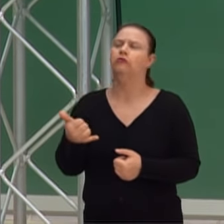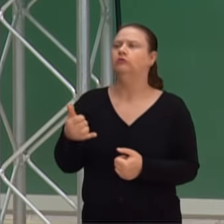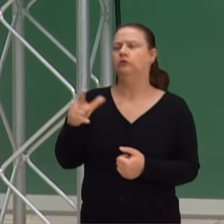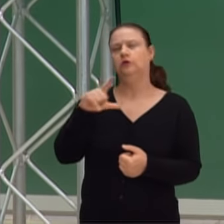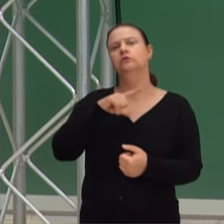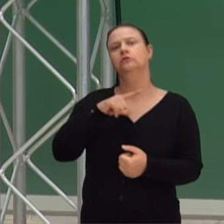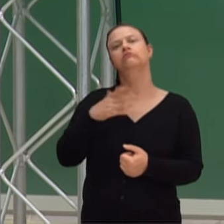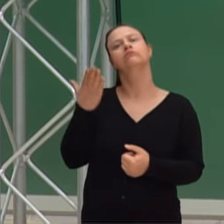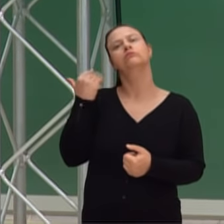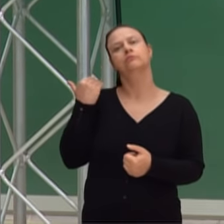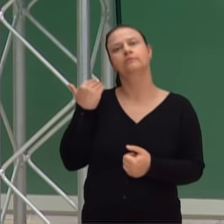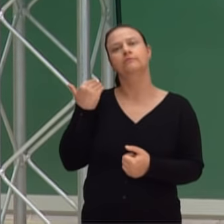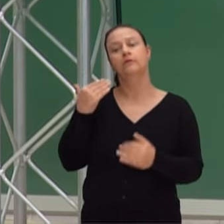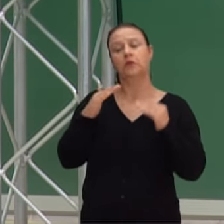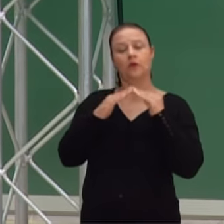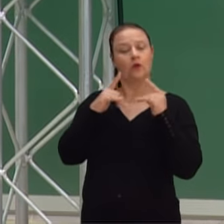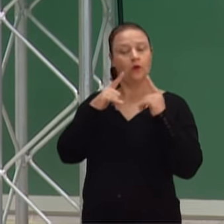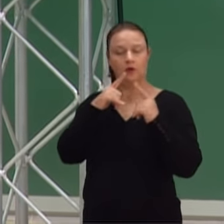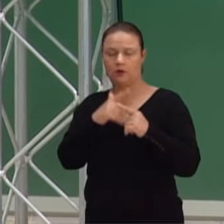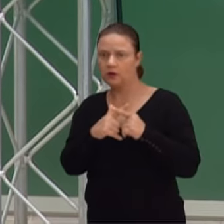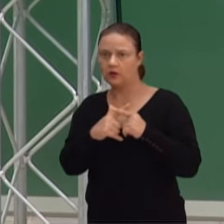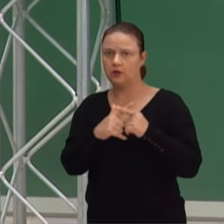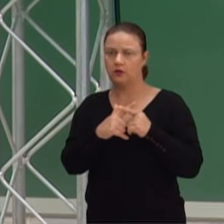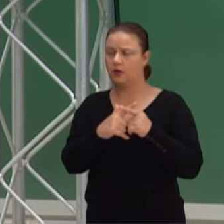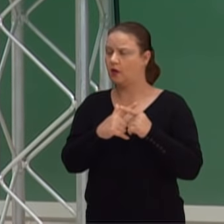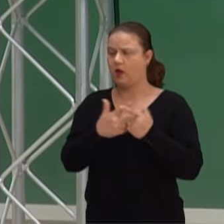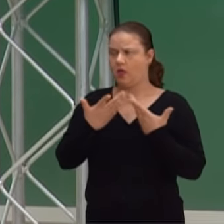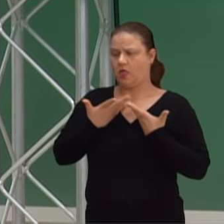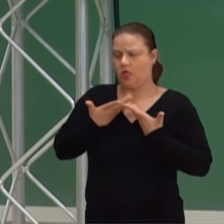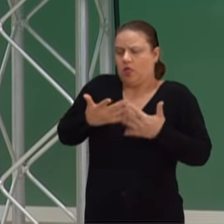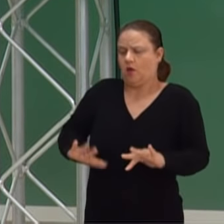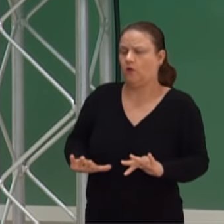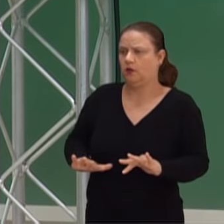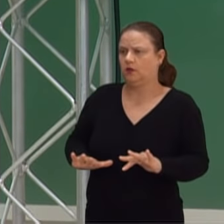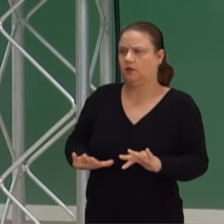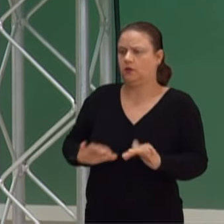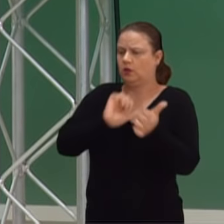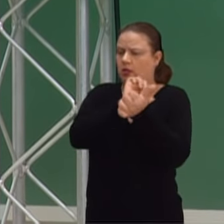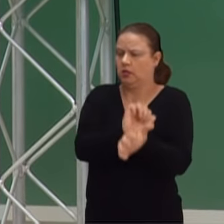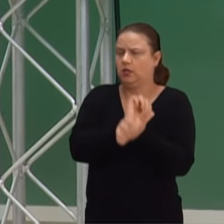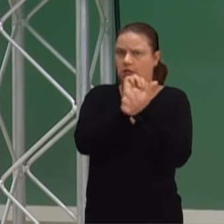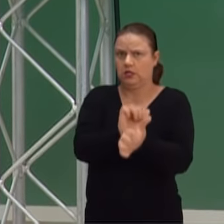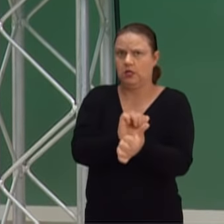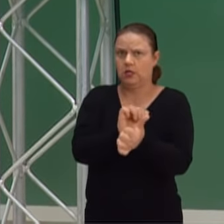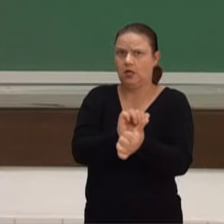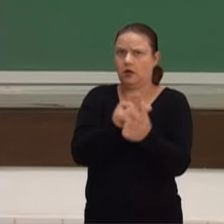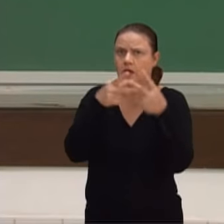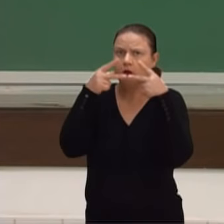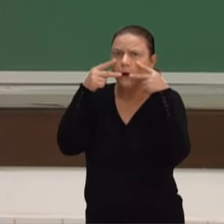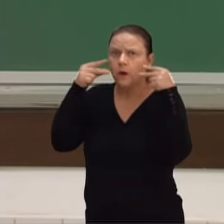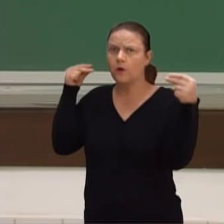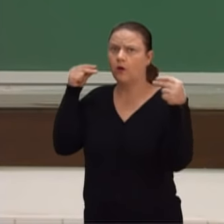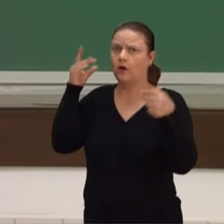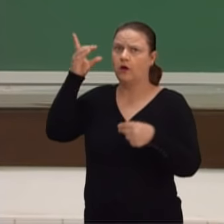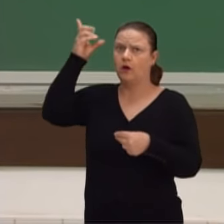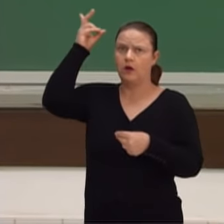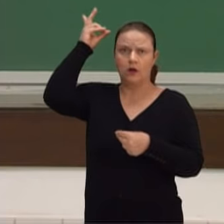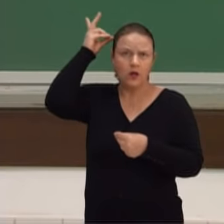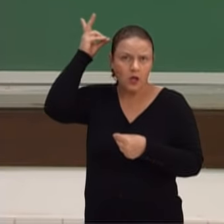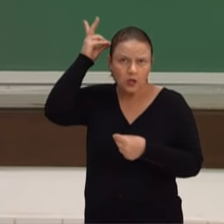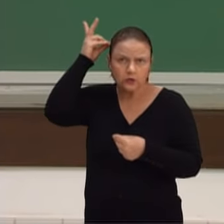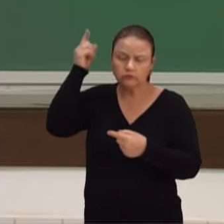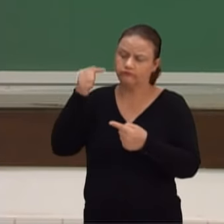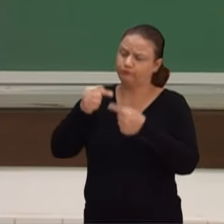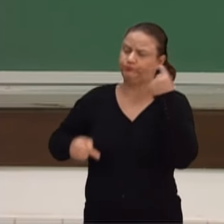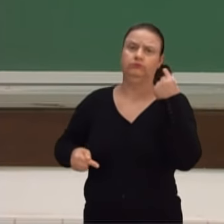islamismo. Então, a igreja vai ser grande opositora da escravidão do índio. Da escravidão africana,